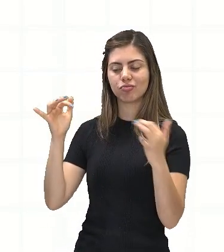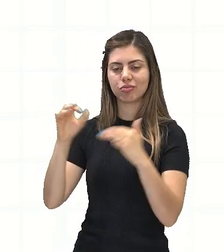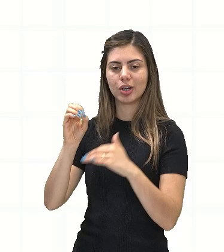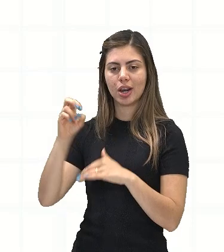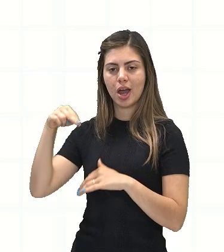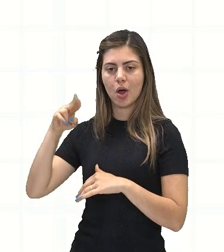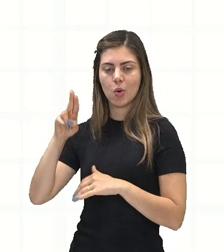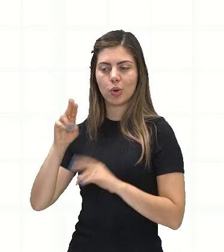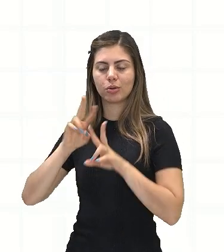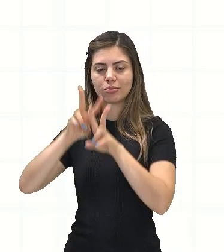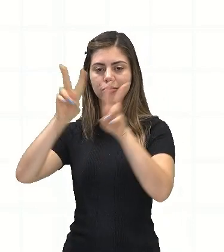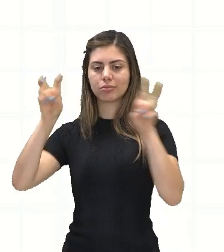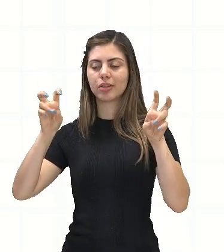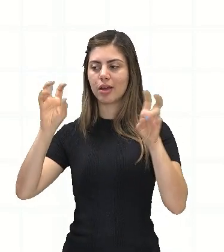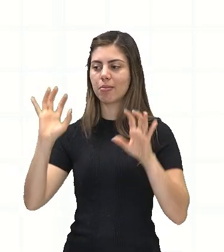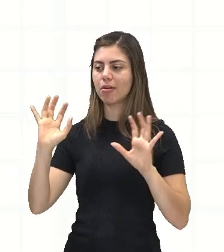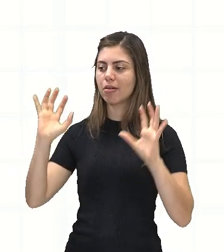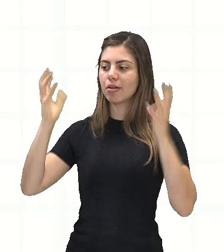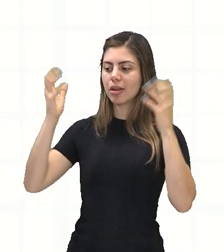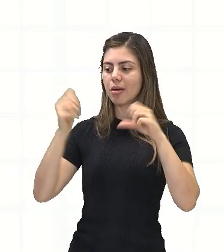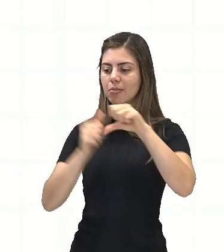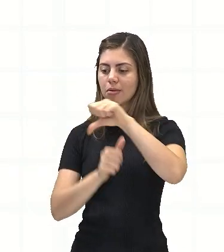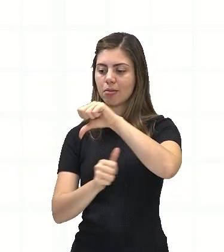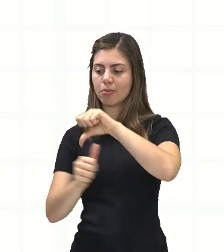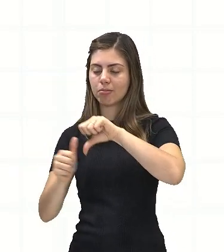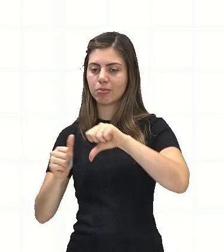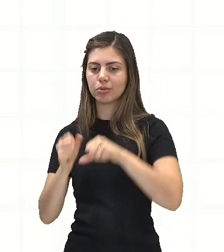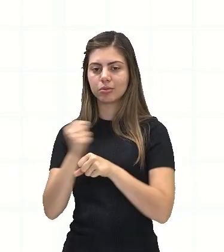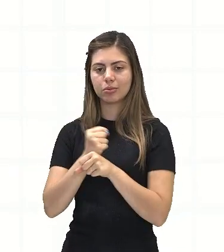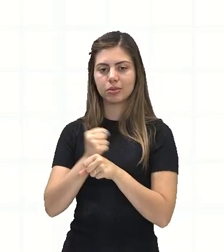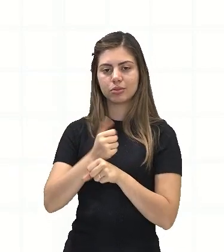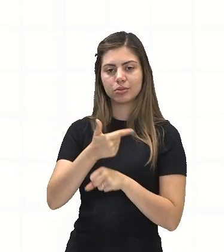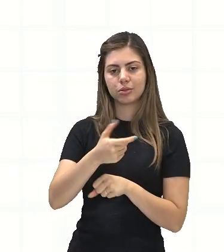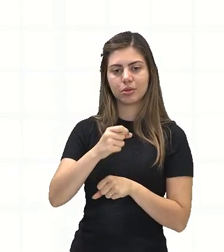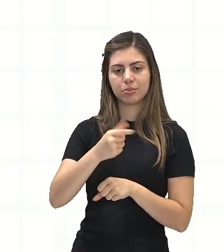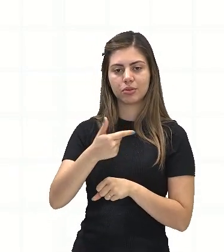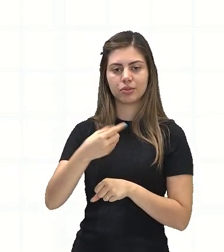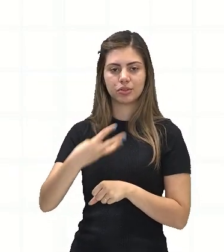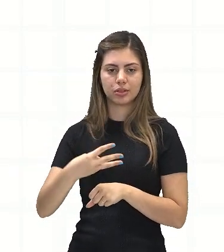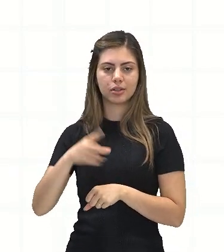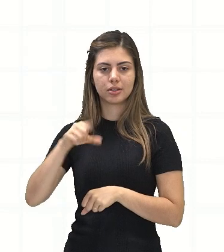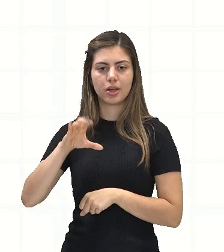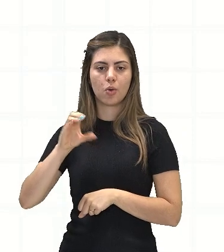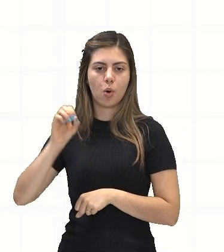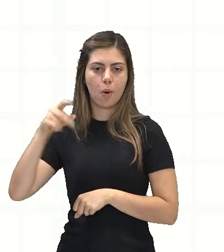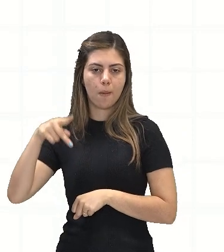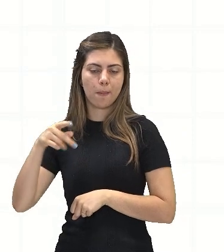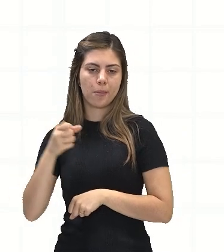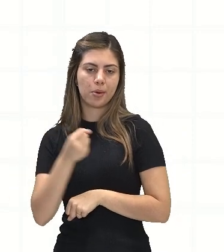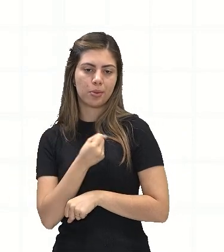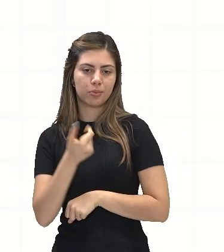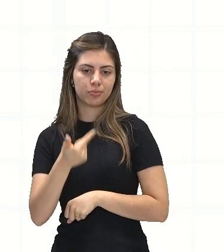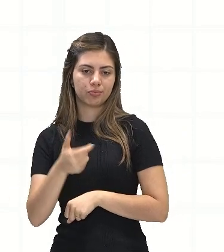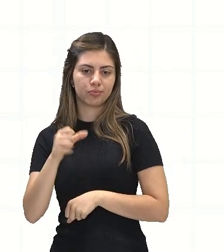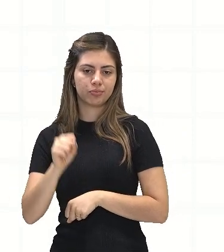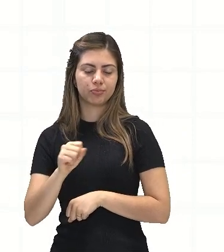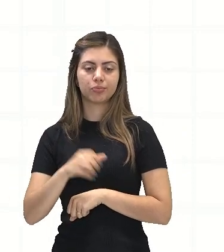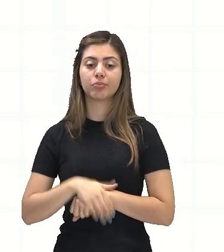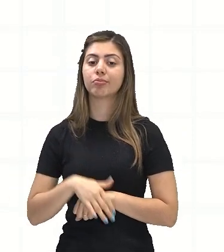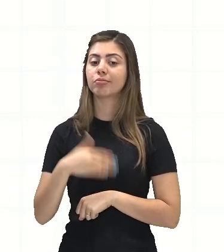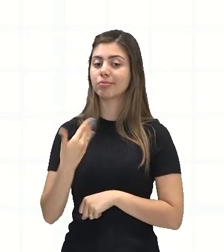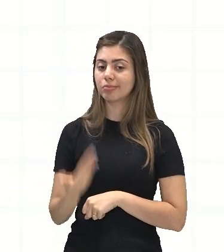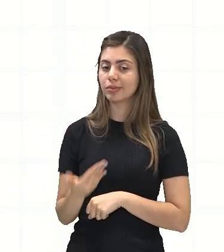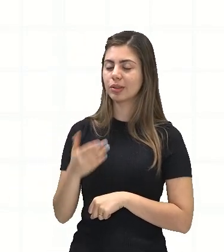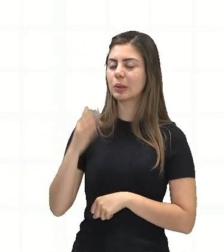sobre Mudanças Climáticas de 2023, COP28. Então, é assim que eu sei que tudo isto